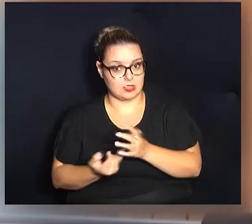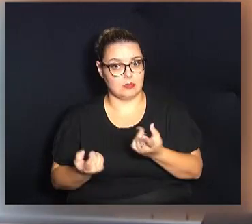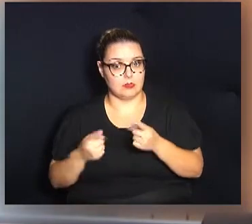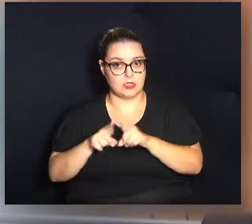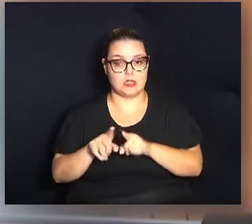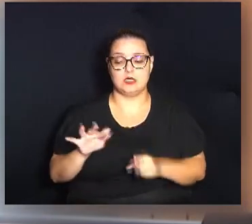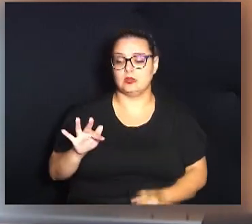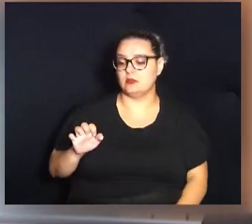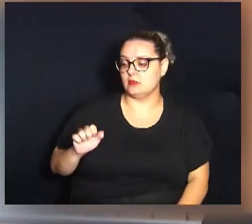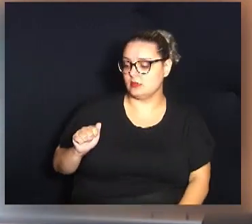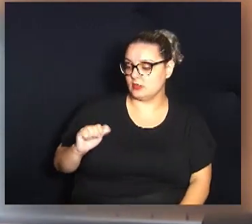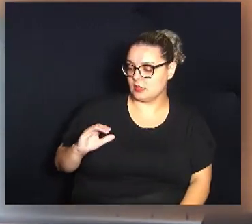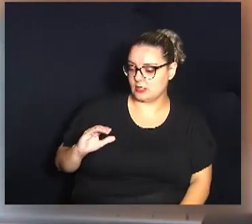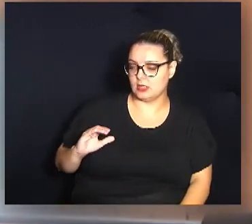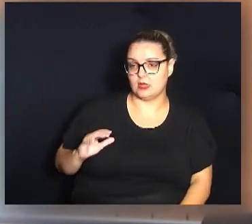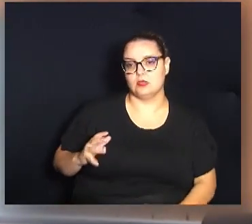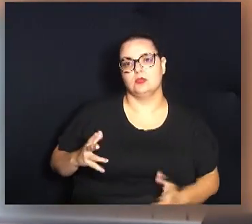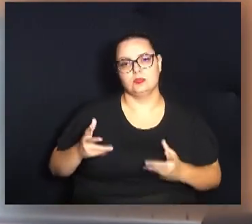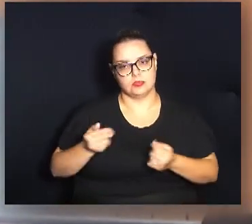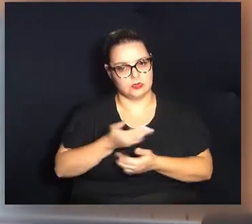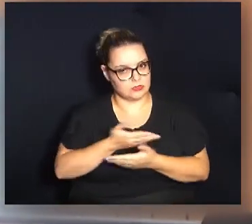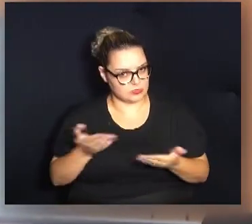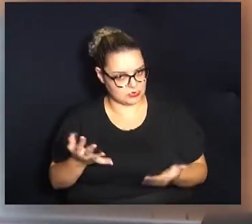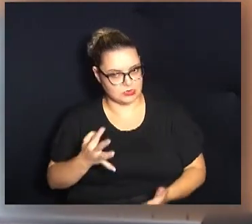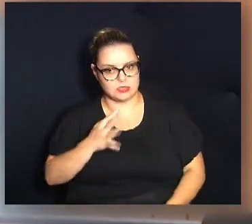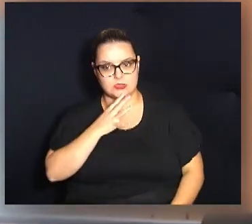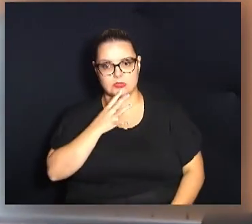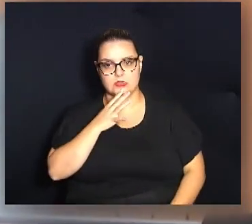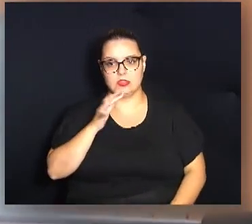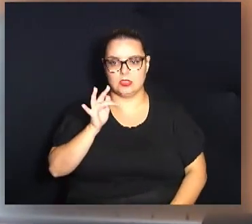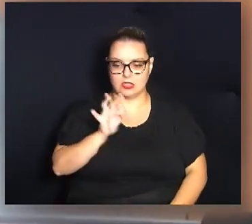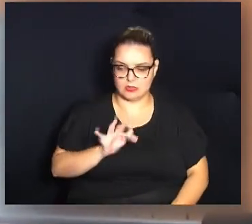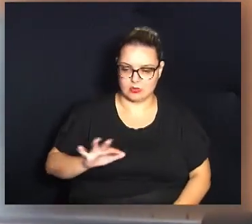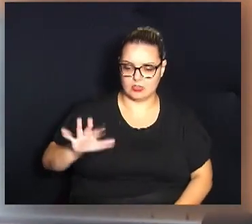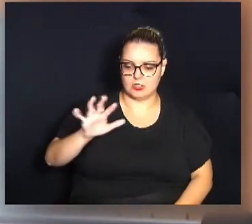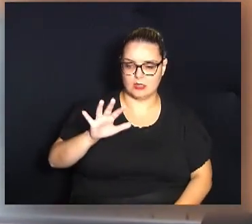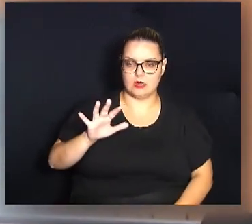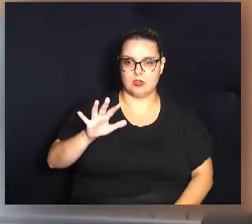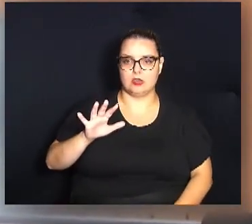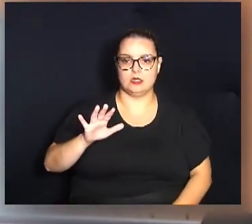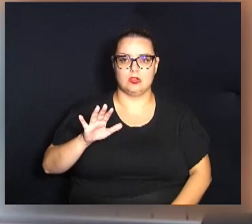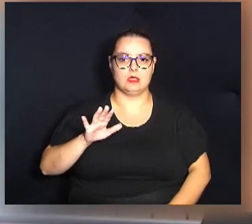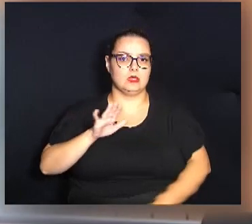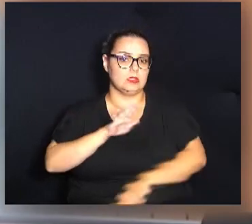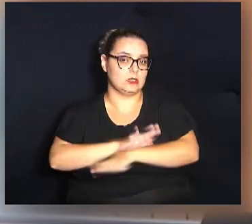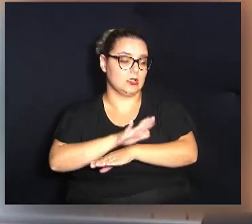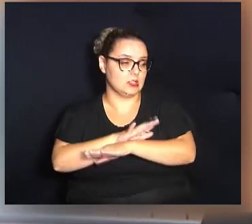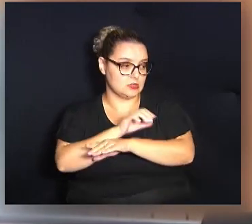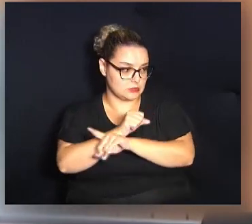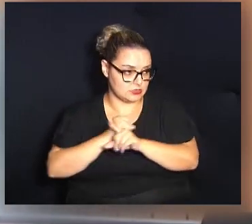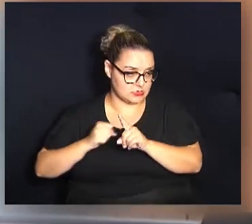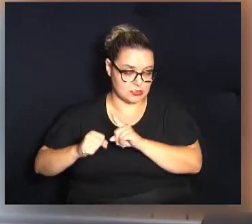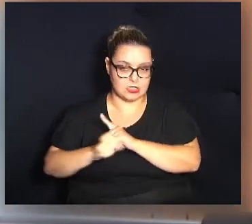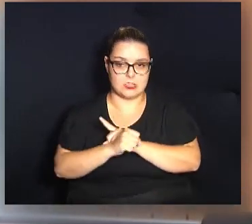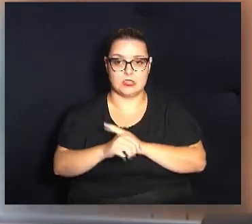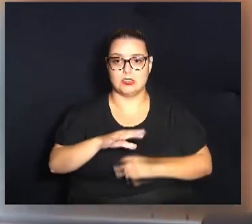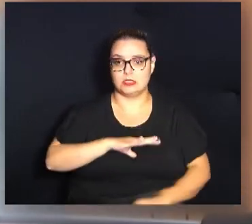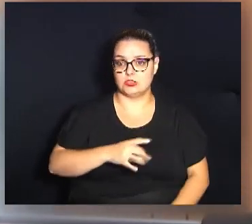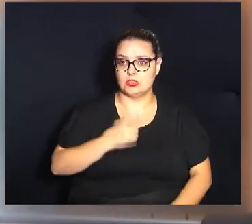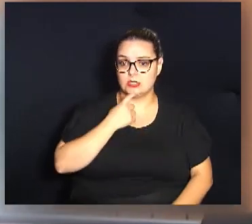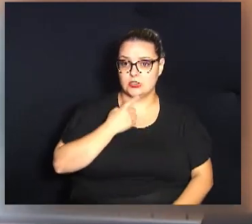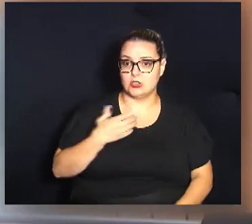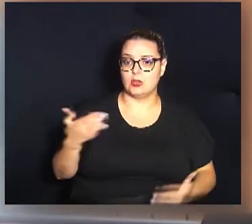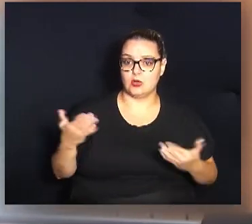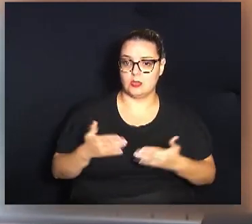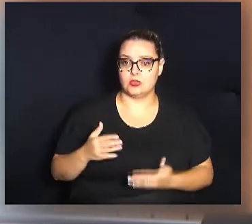FEAC. FEAC, vocês todos conhecem, é a Federação das Entidades Assistenciais de Campinas, hoje se chama de